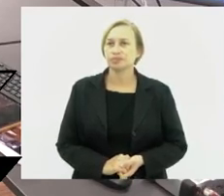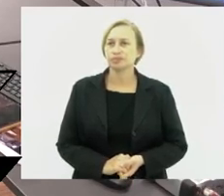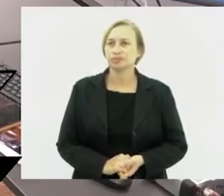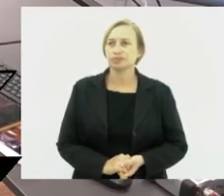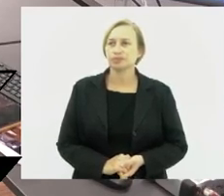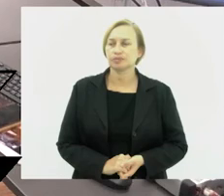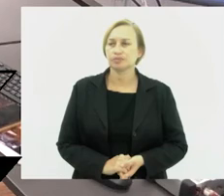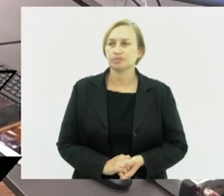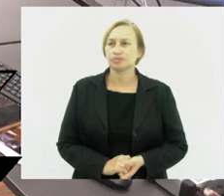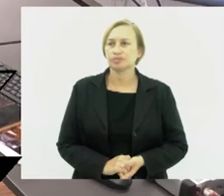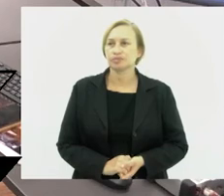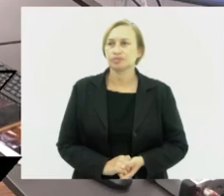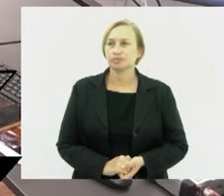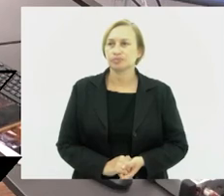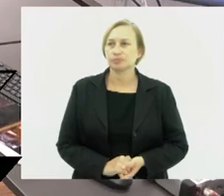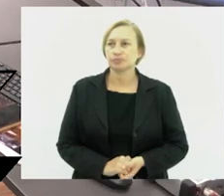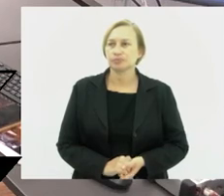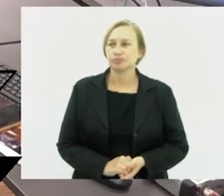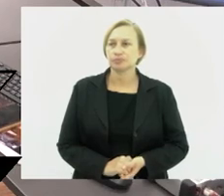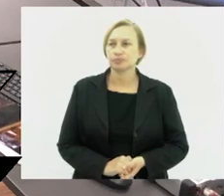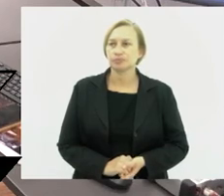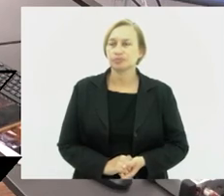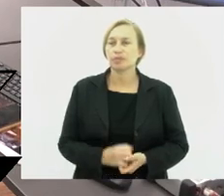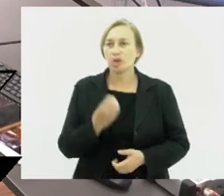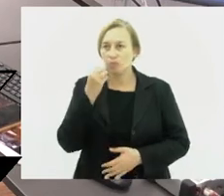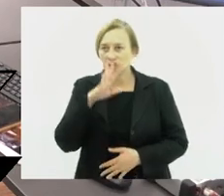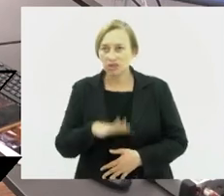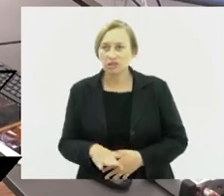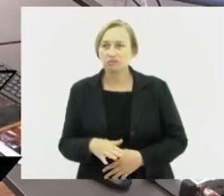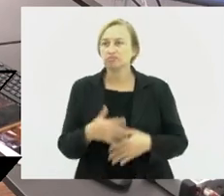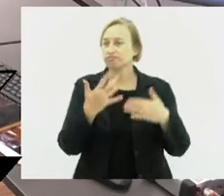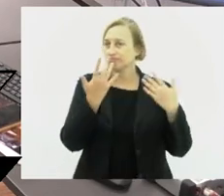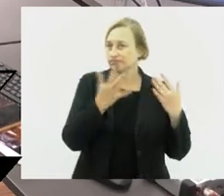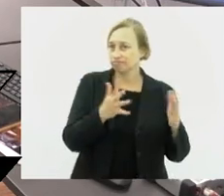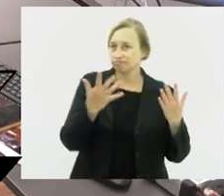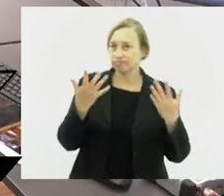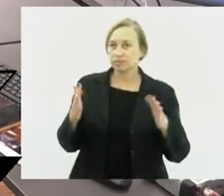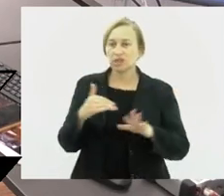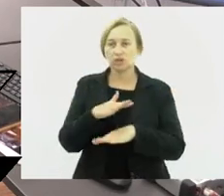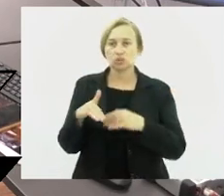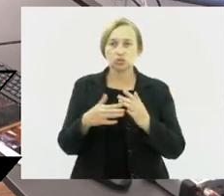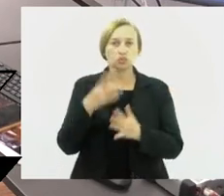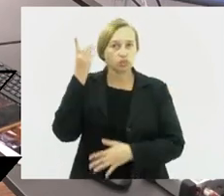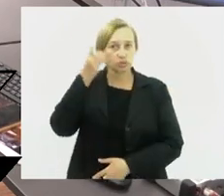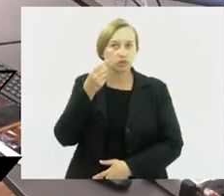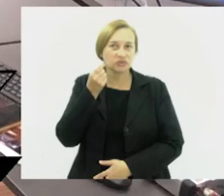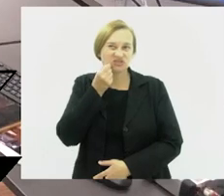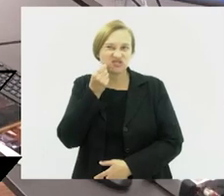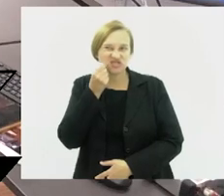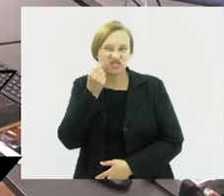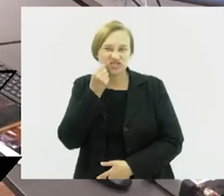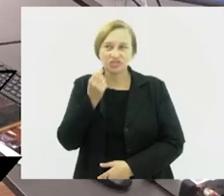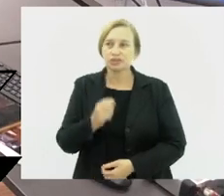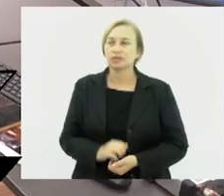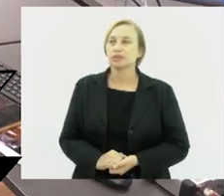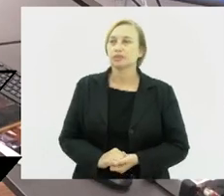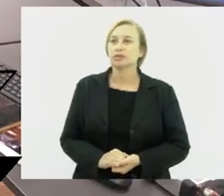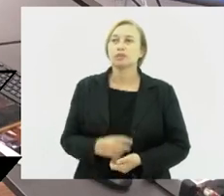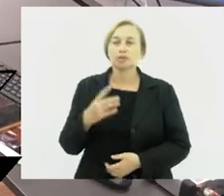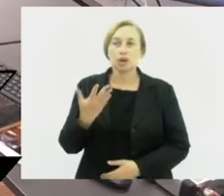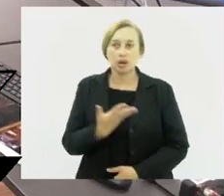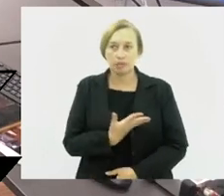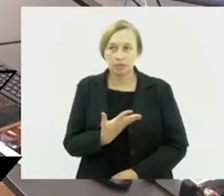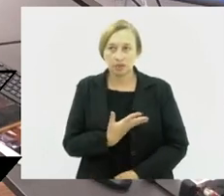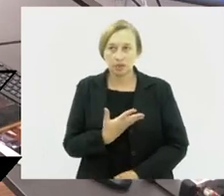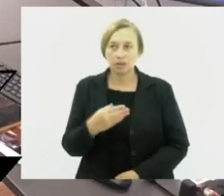Tá ligado? Projeto de lei para aparecer. Boa tarde. Queria saudar os deputados Ratinho e nosso querido amigo